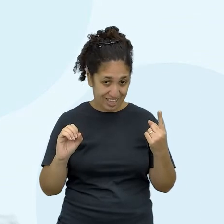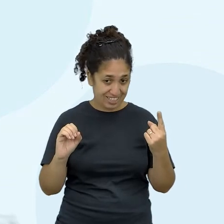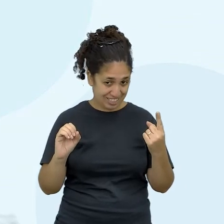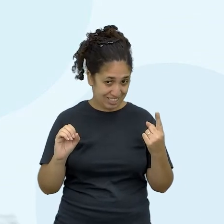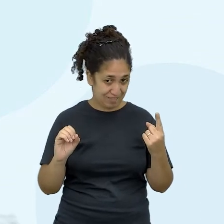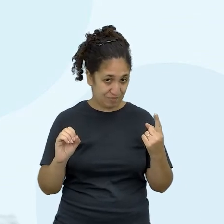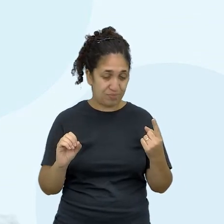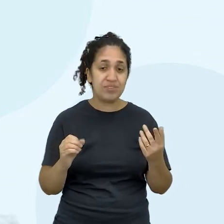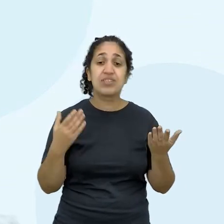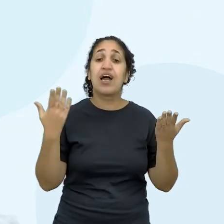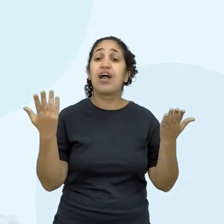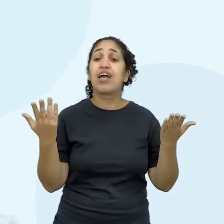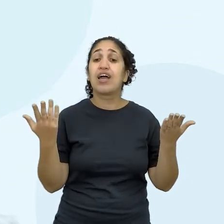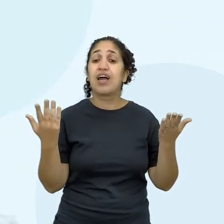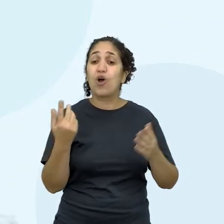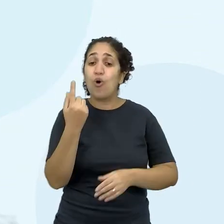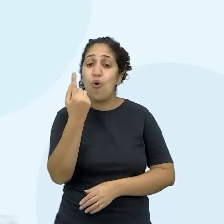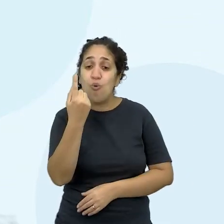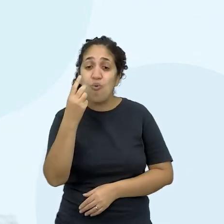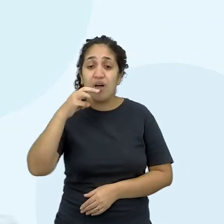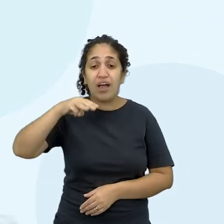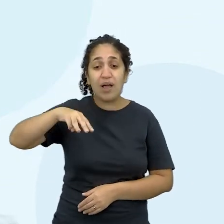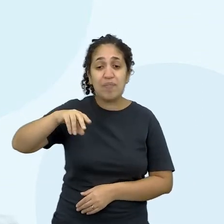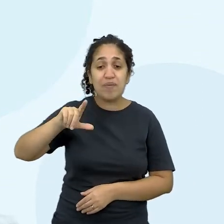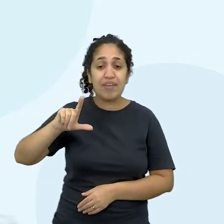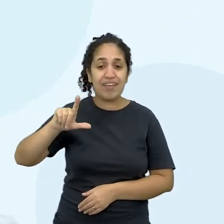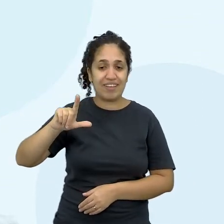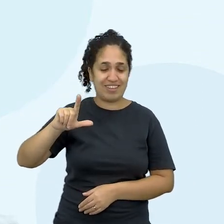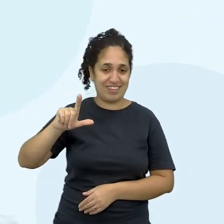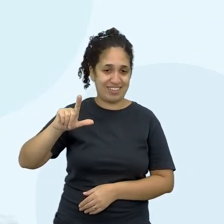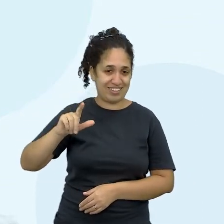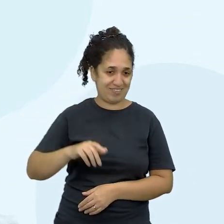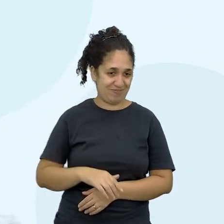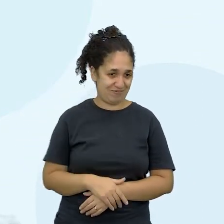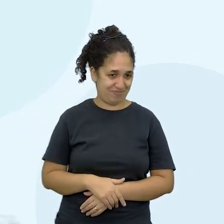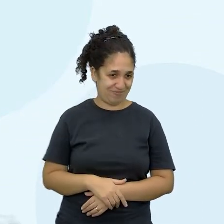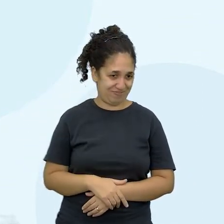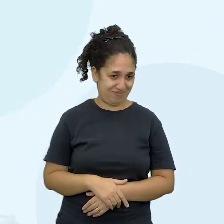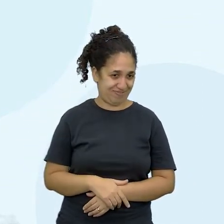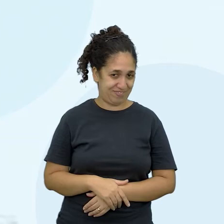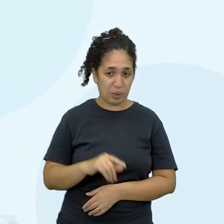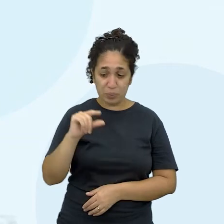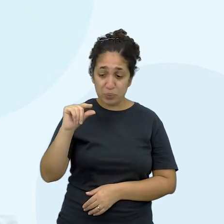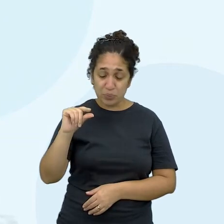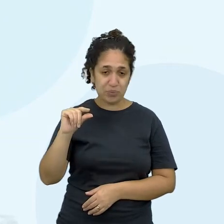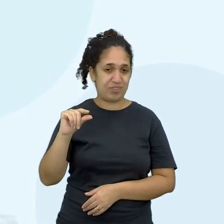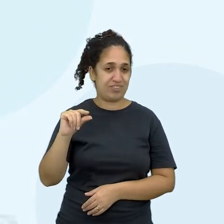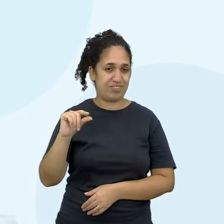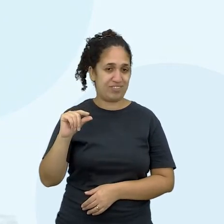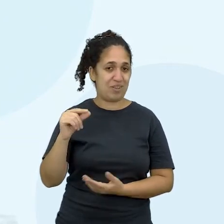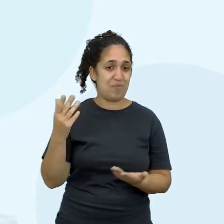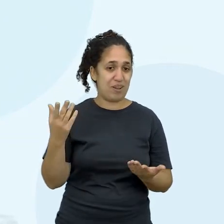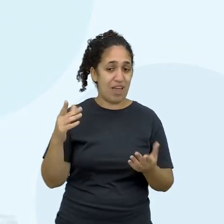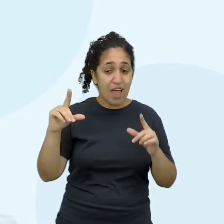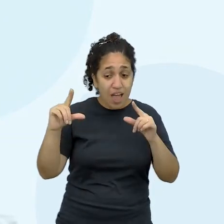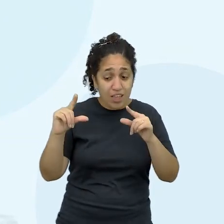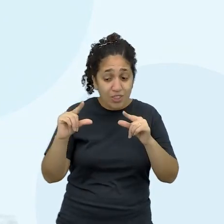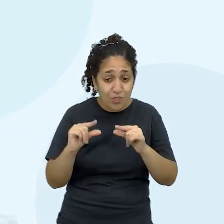aqui, se reduziria, então, para 1 ml, 1 mililitro, porque o volume